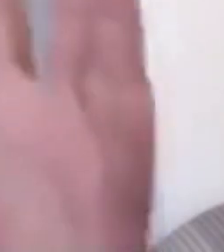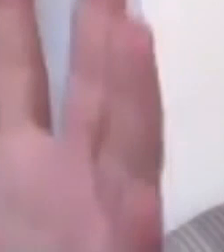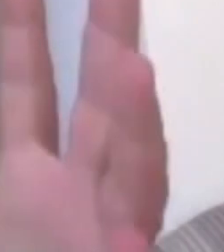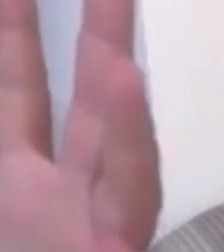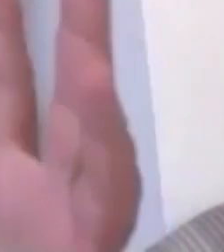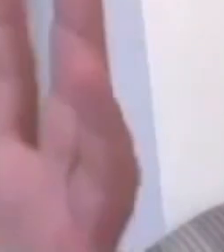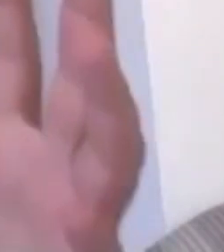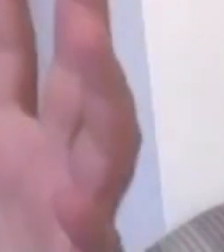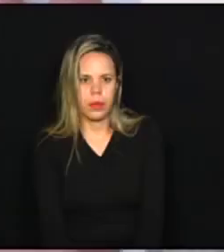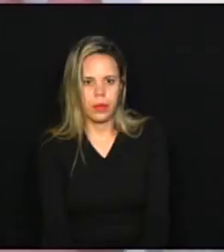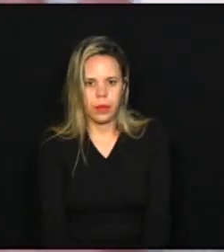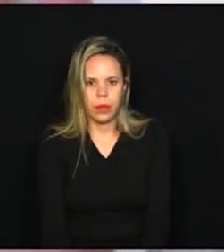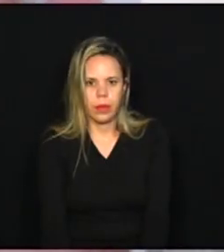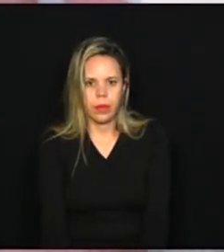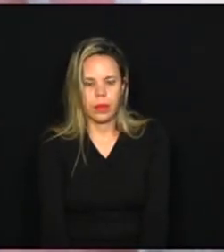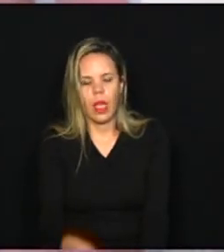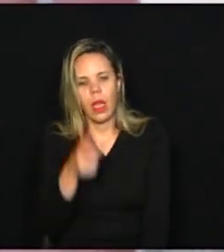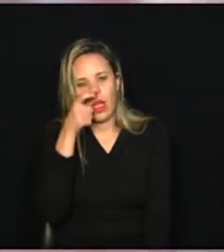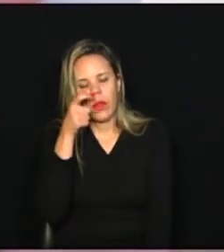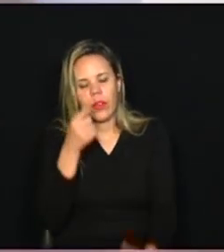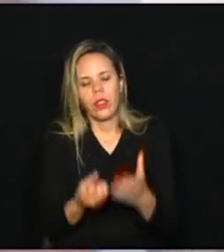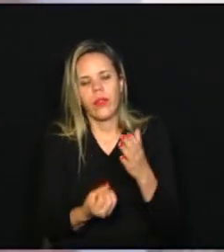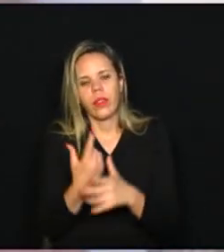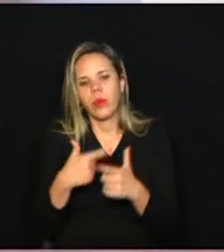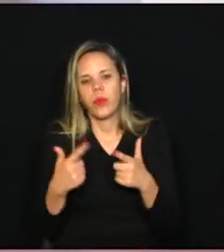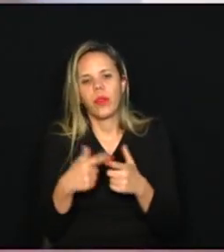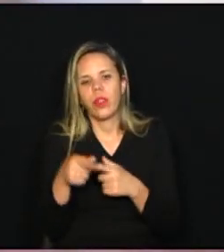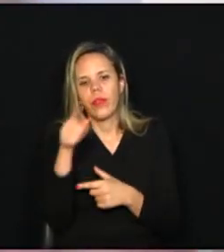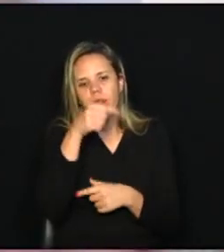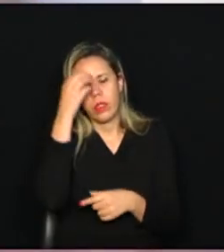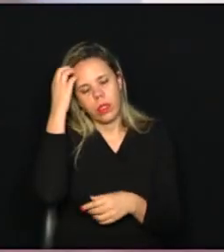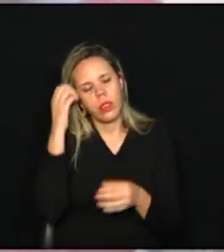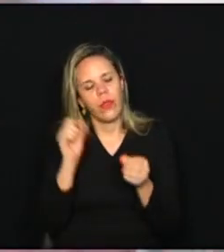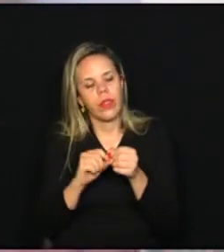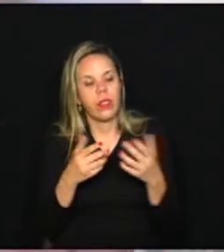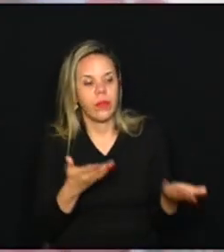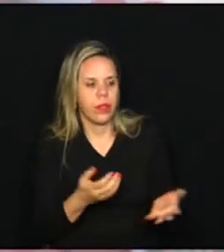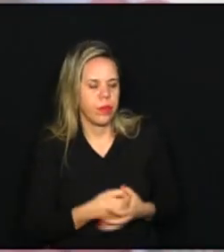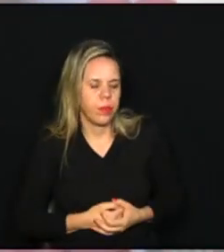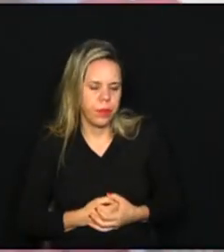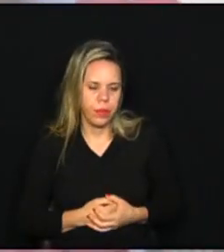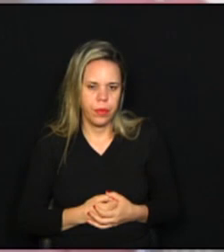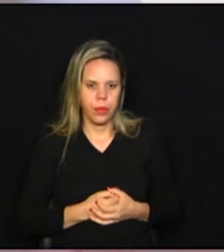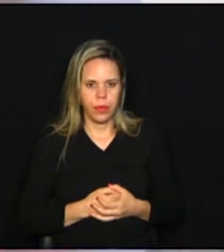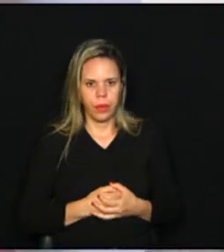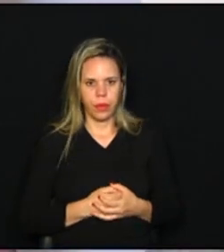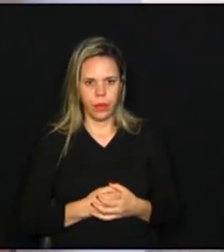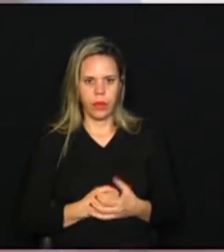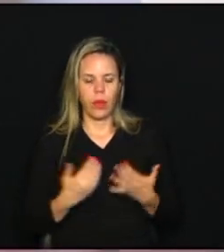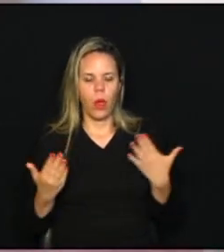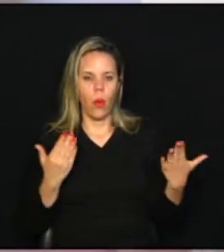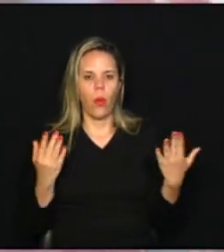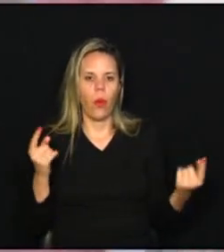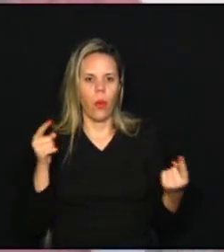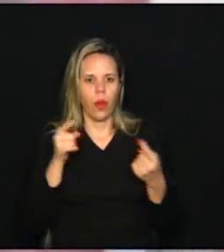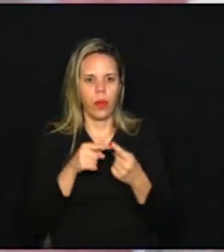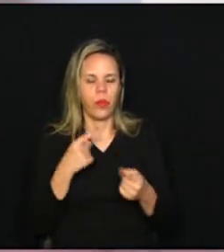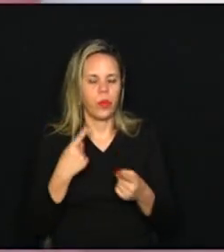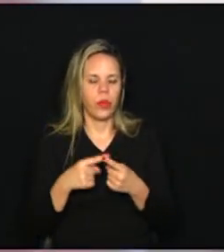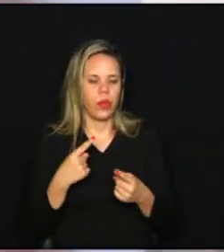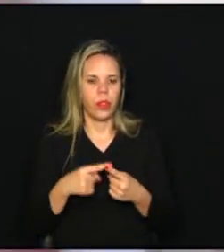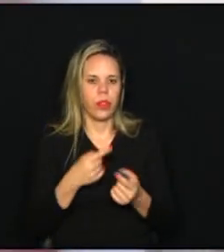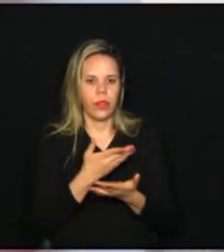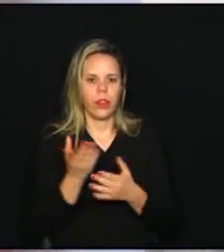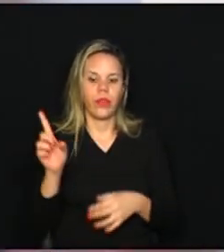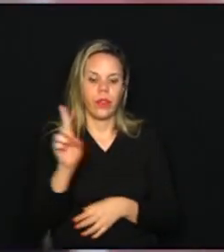olhou o que estava acontecendo, né? Ele disse, mas espera aí, por que vocês estão fazendo isso? Né? Qual é o objetivo? Por que vocês estão